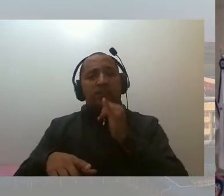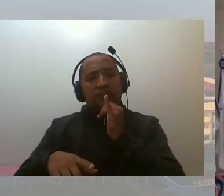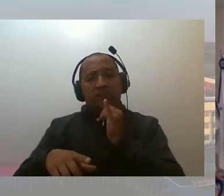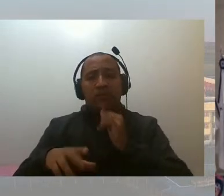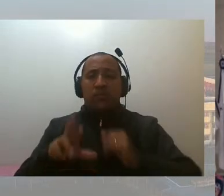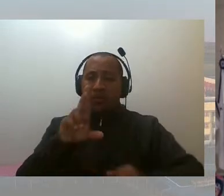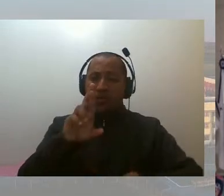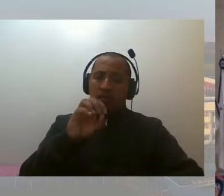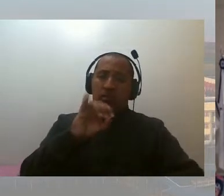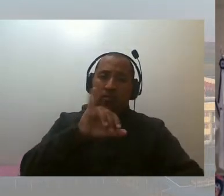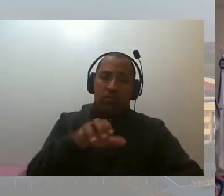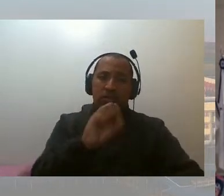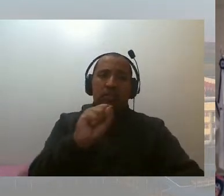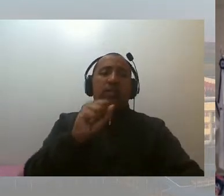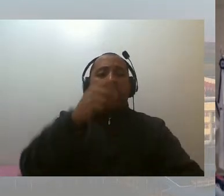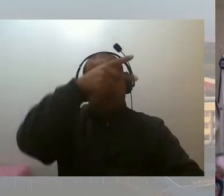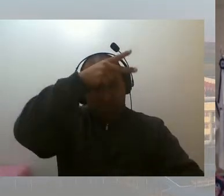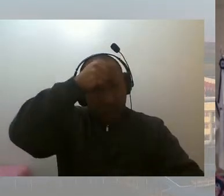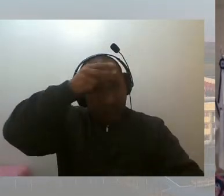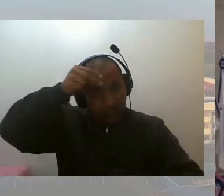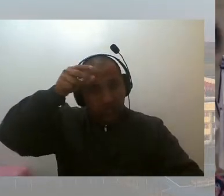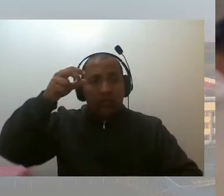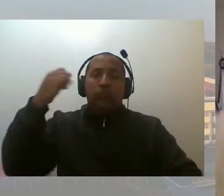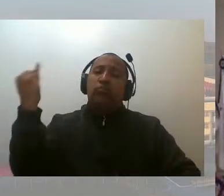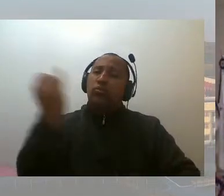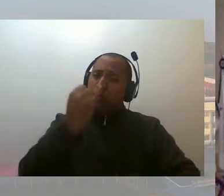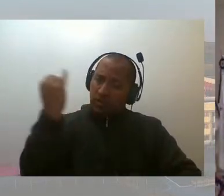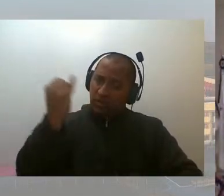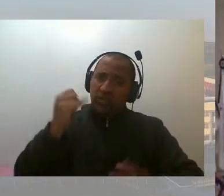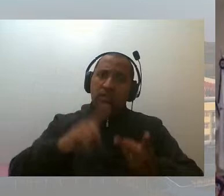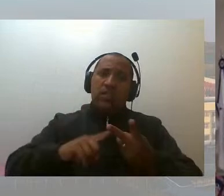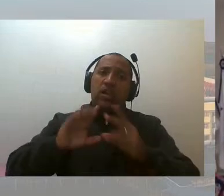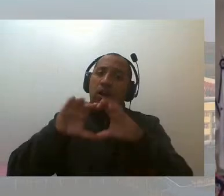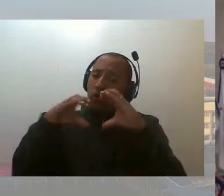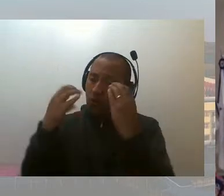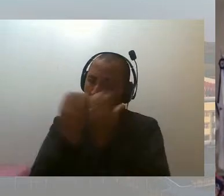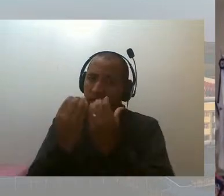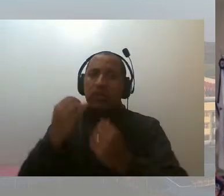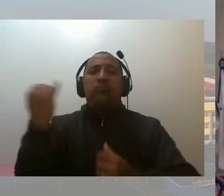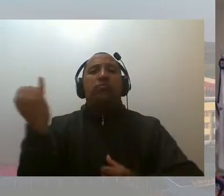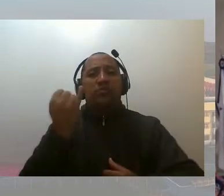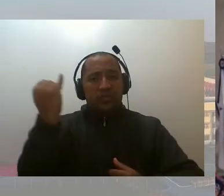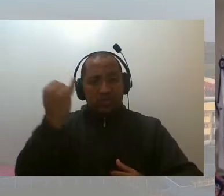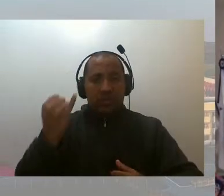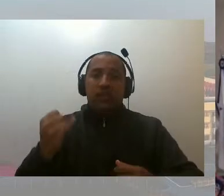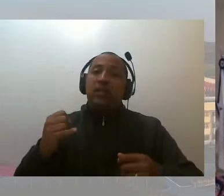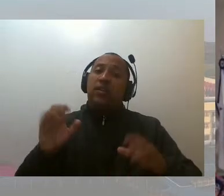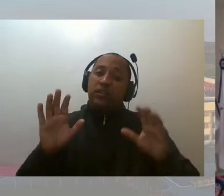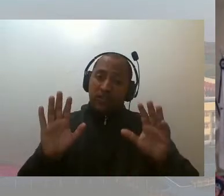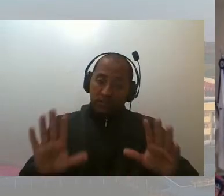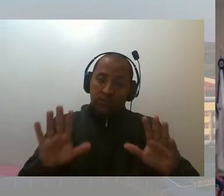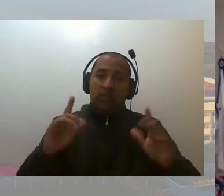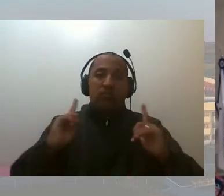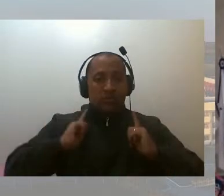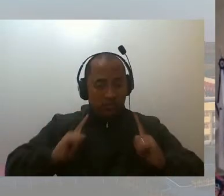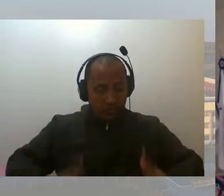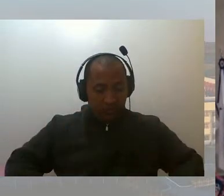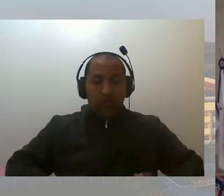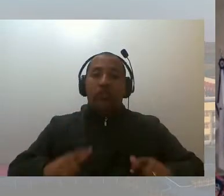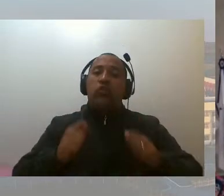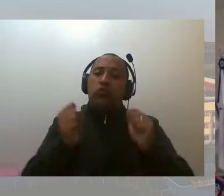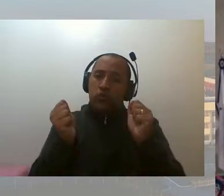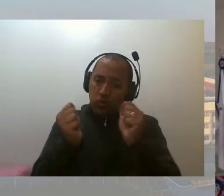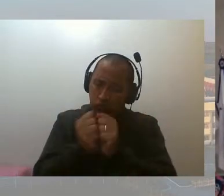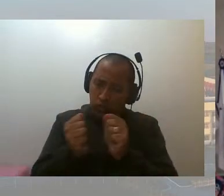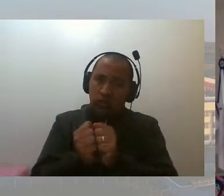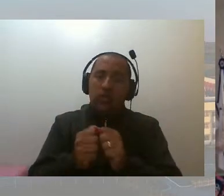ter o apoio da prefeitura, ter o apoio ali da comunidade é importante, mas é importante ressaltar que a gestão como um todo vai estar